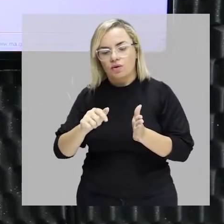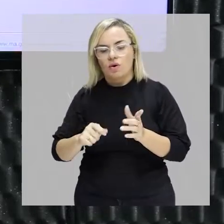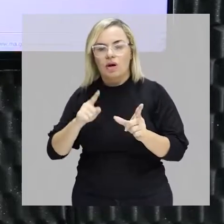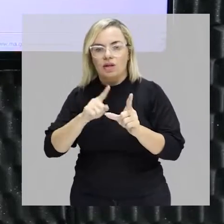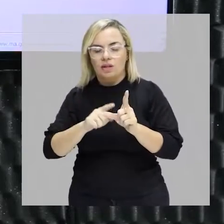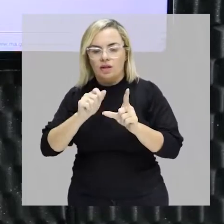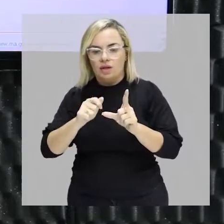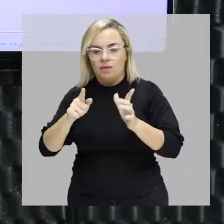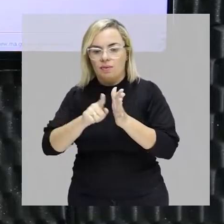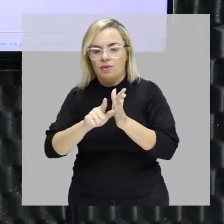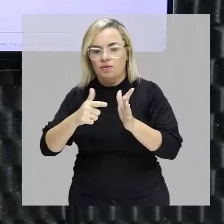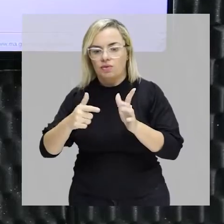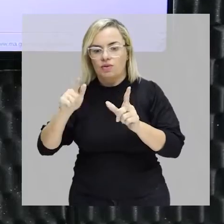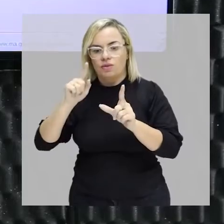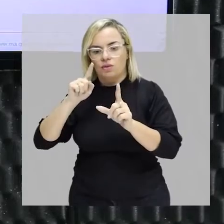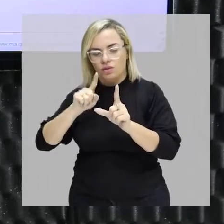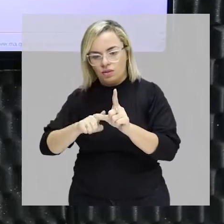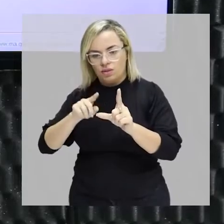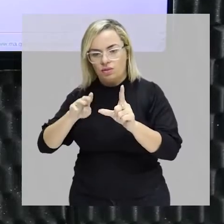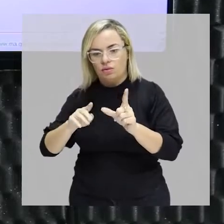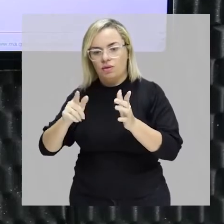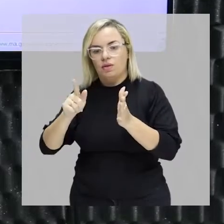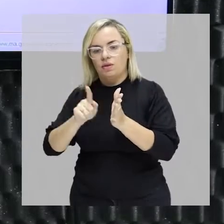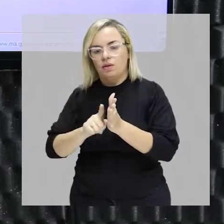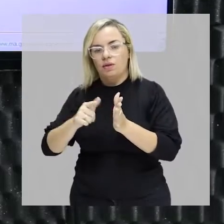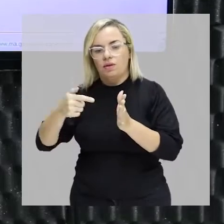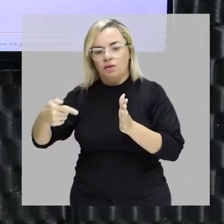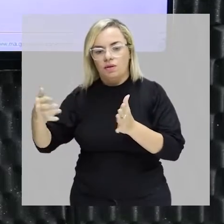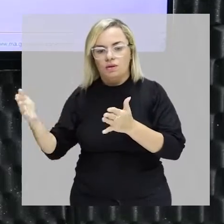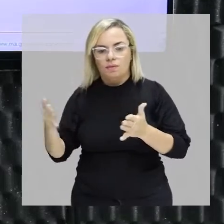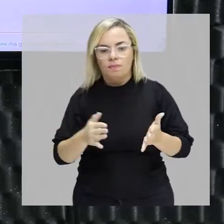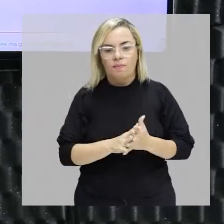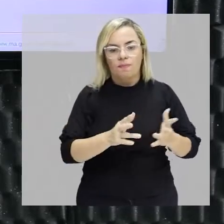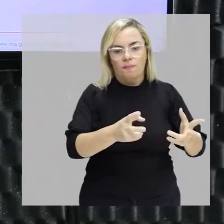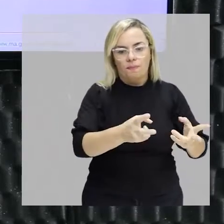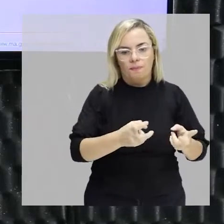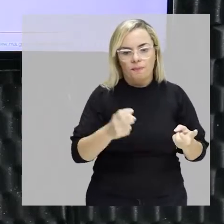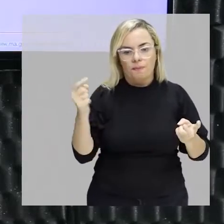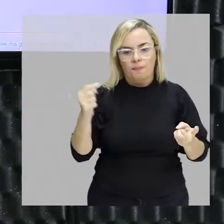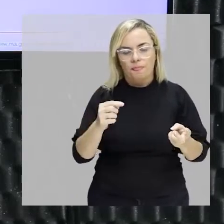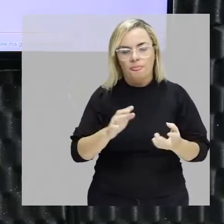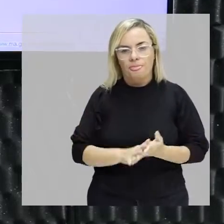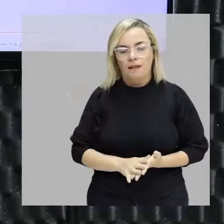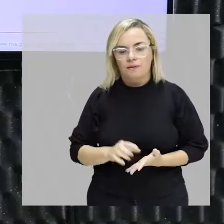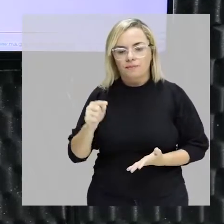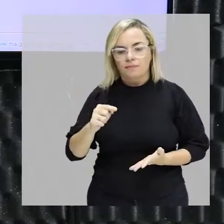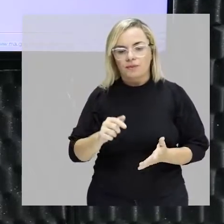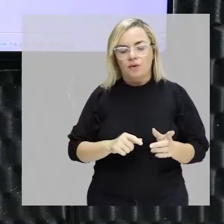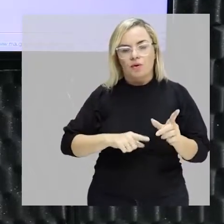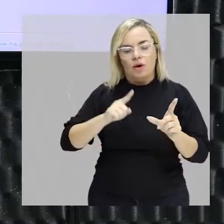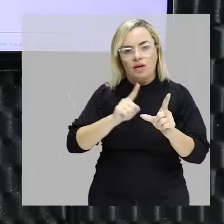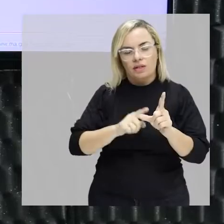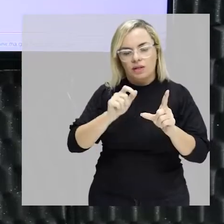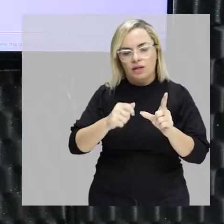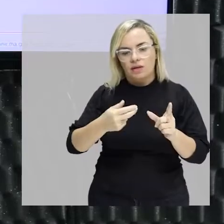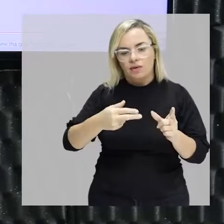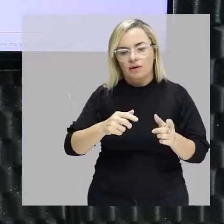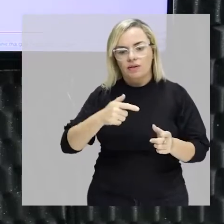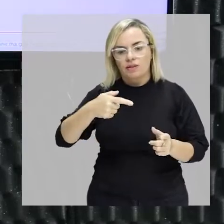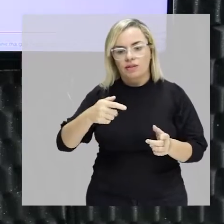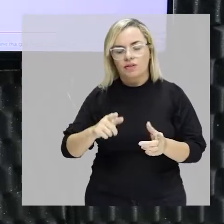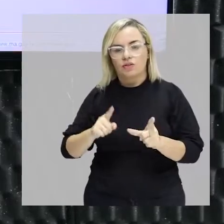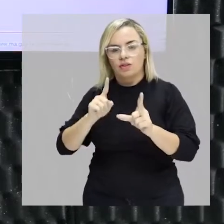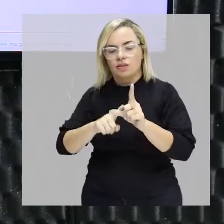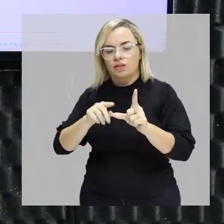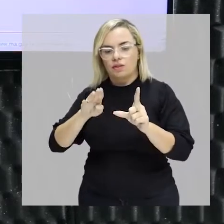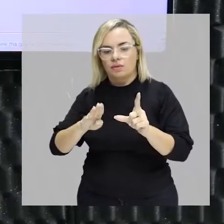x igual a 7 vezes x. Perceba que o A é 7 e o B é 0. Como o B é 0, ele nem precisa ser registrado